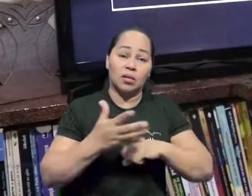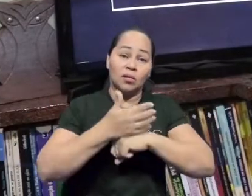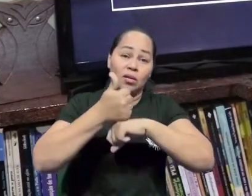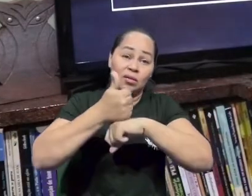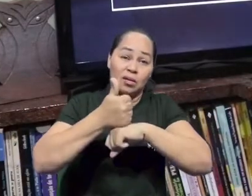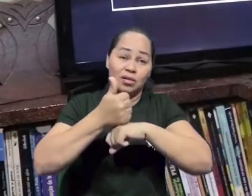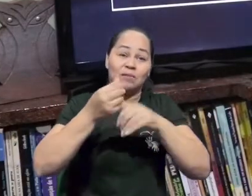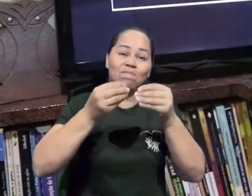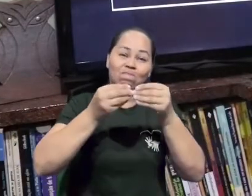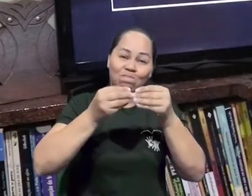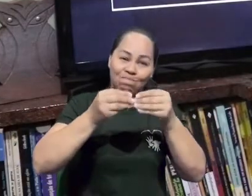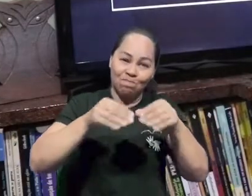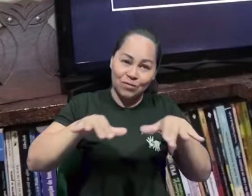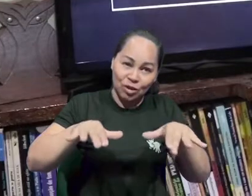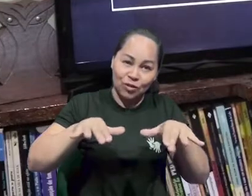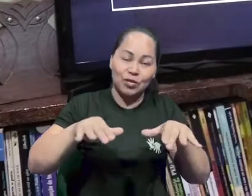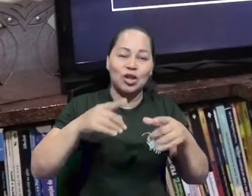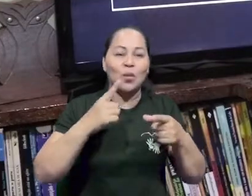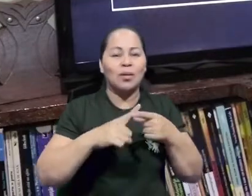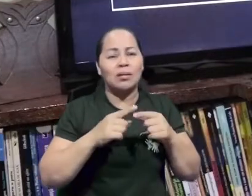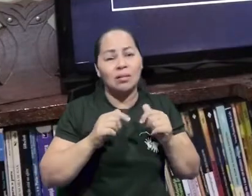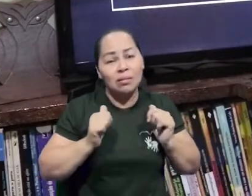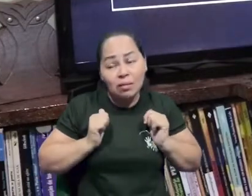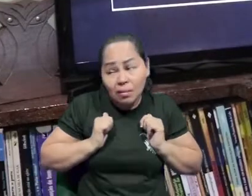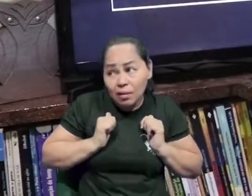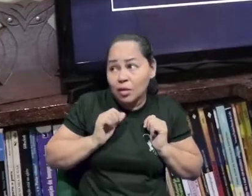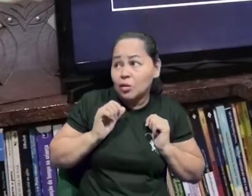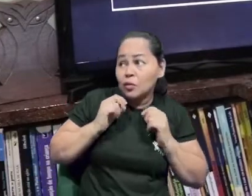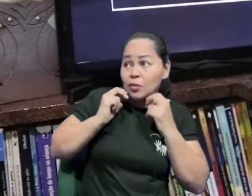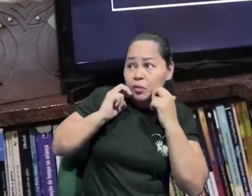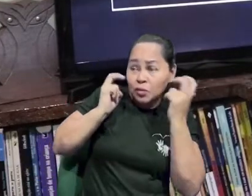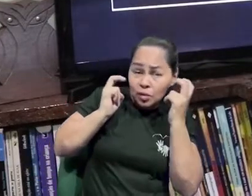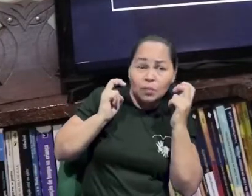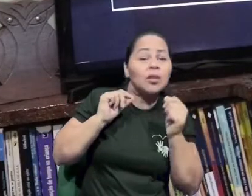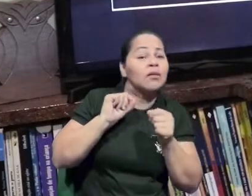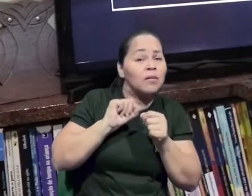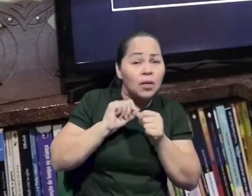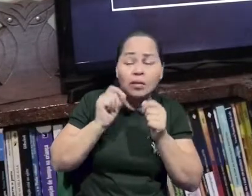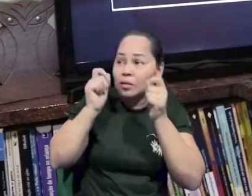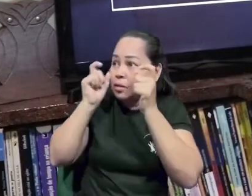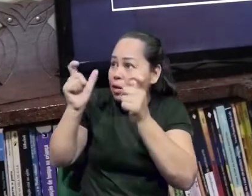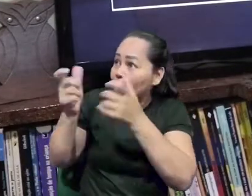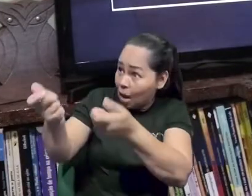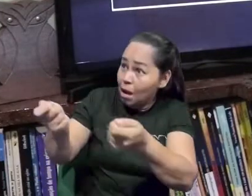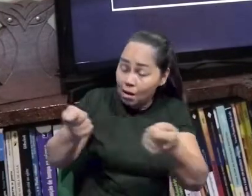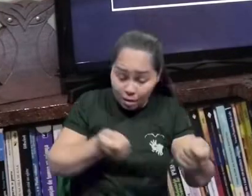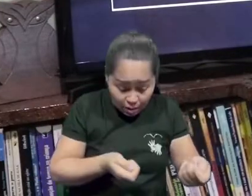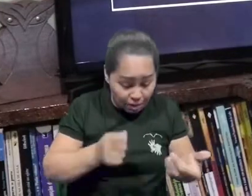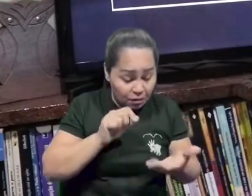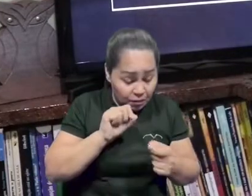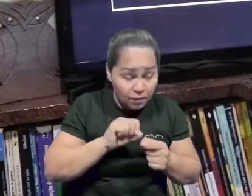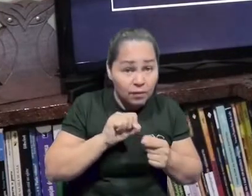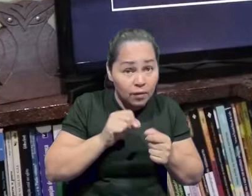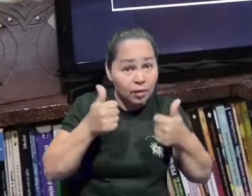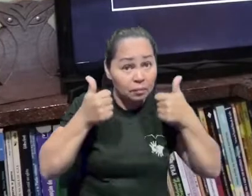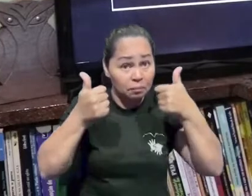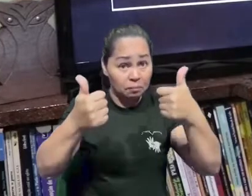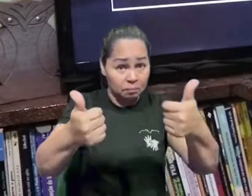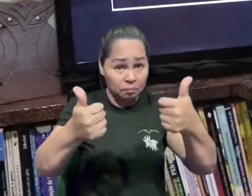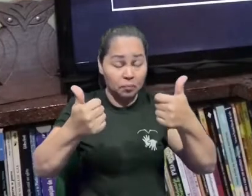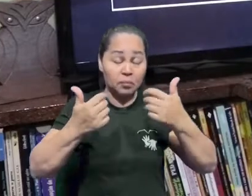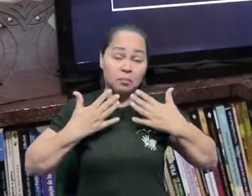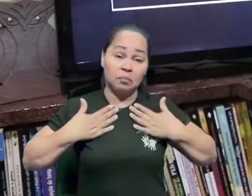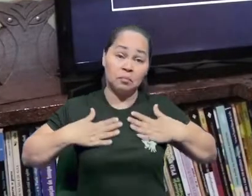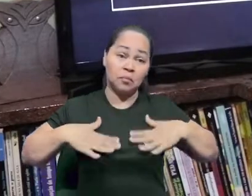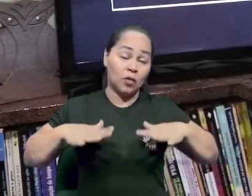qualidade é defasada. Então, esse aluno quietinho, tímido, ele se interessa por tudo que der. como eu disse, ele tem uma